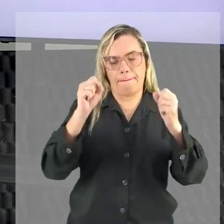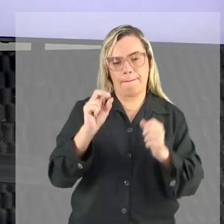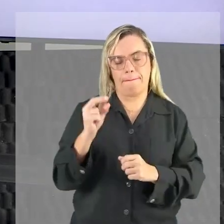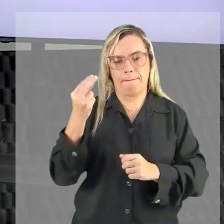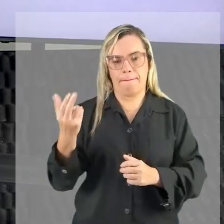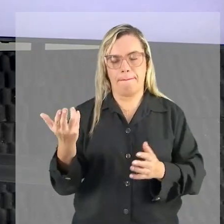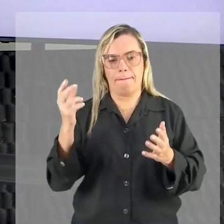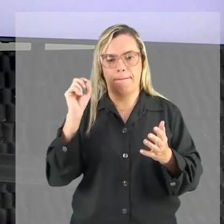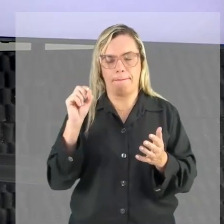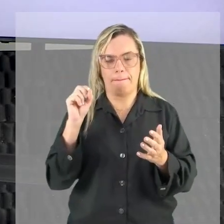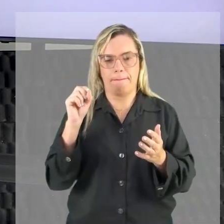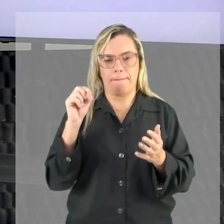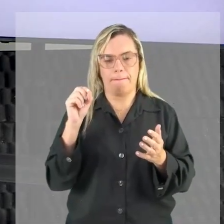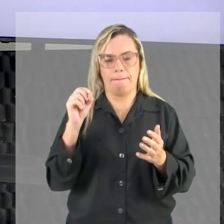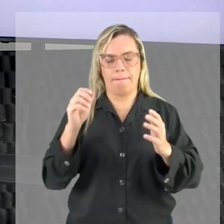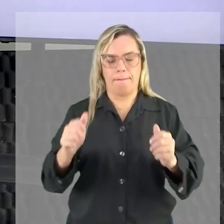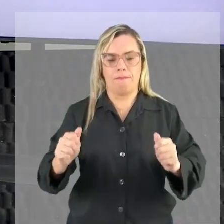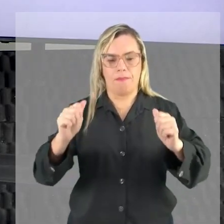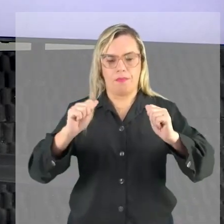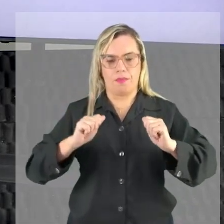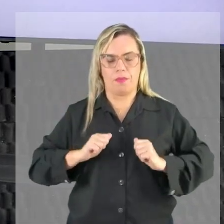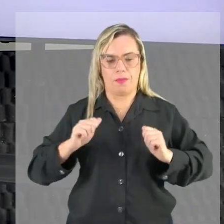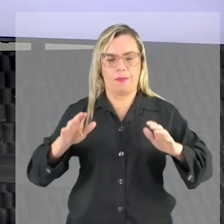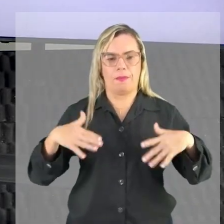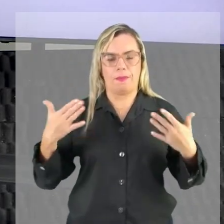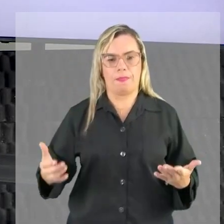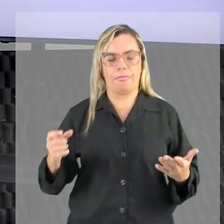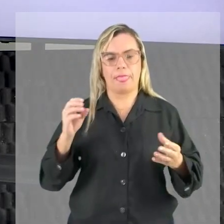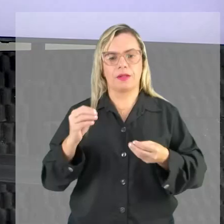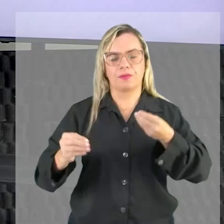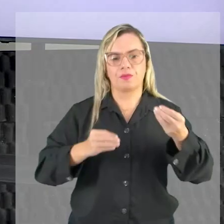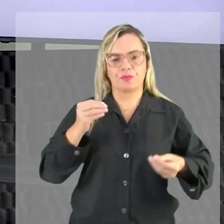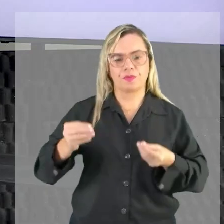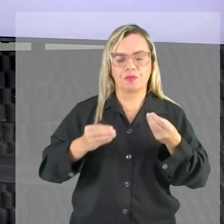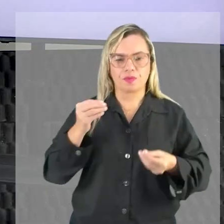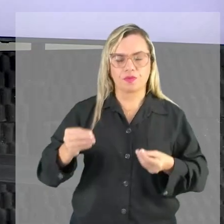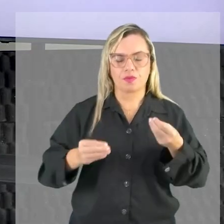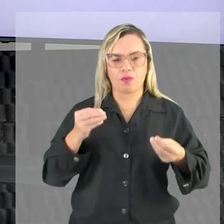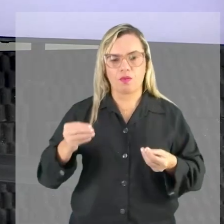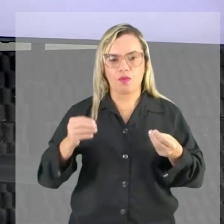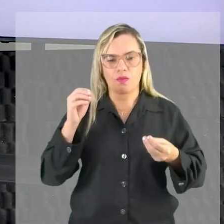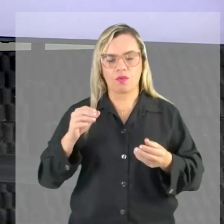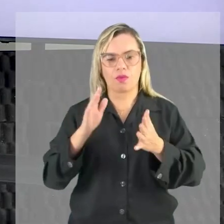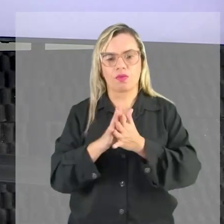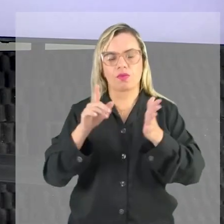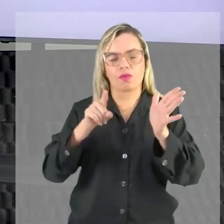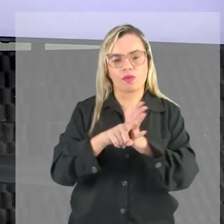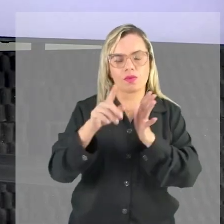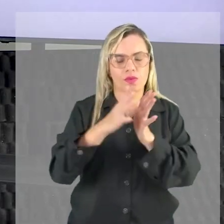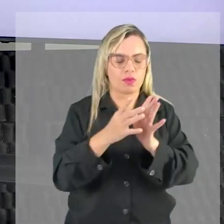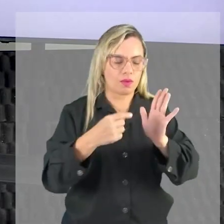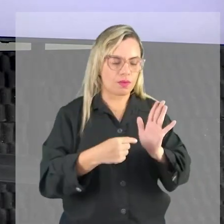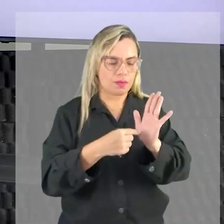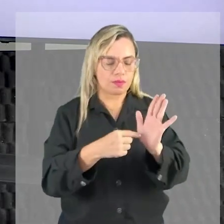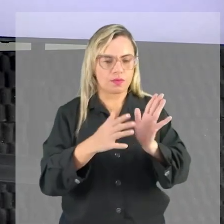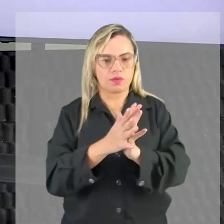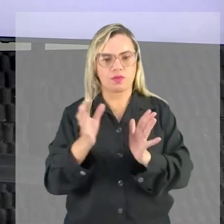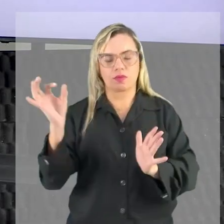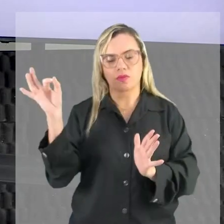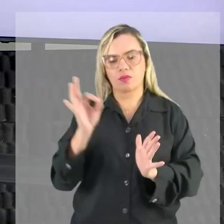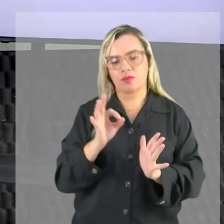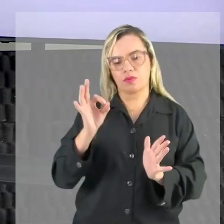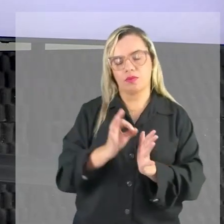um indivíduo sedentário, através desses questionários, né, que a gente chama de